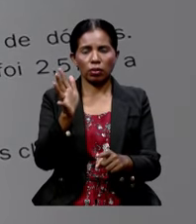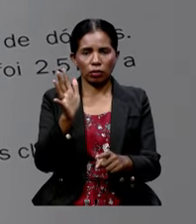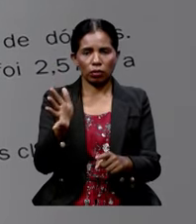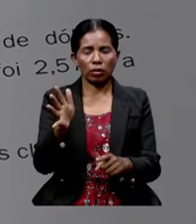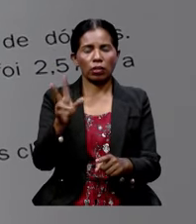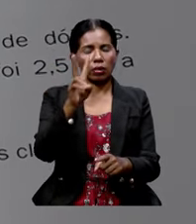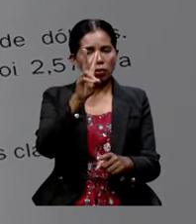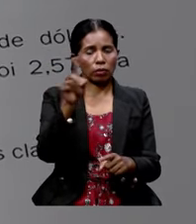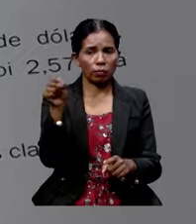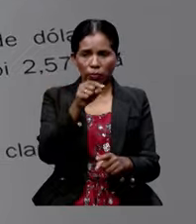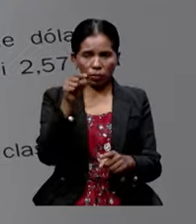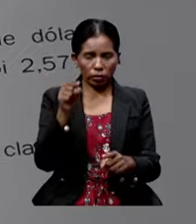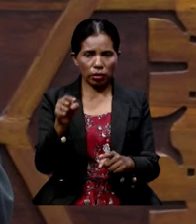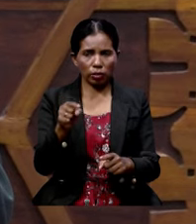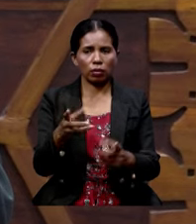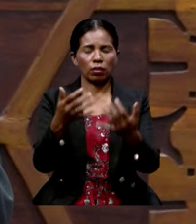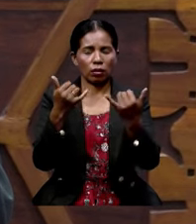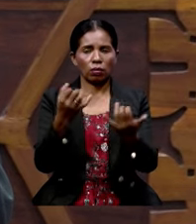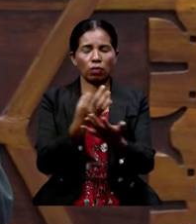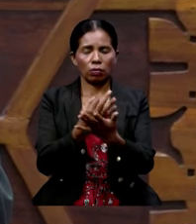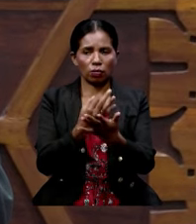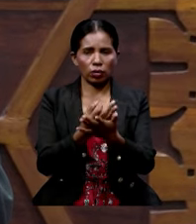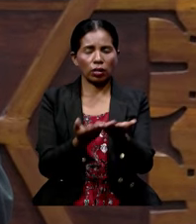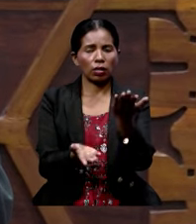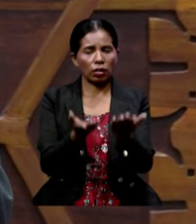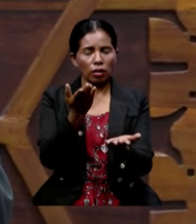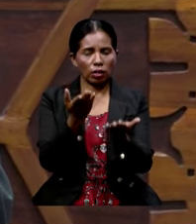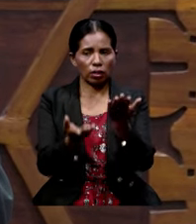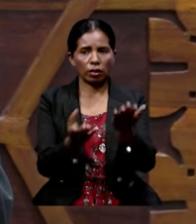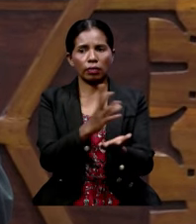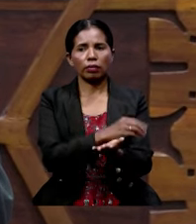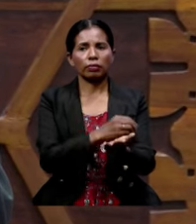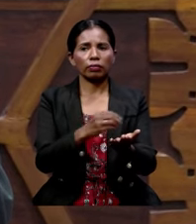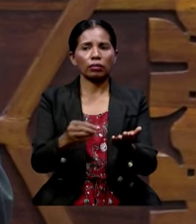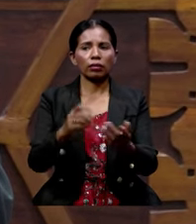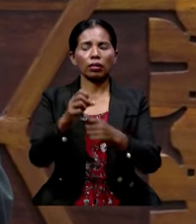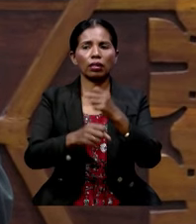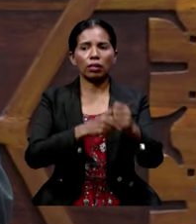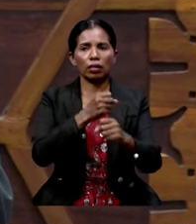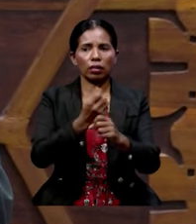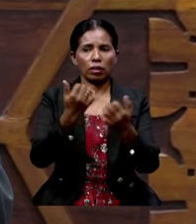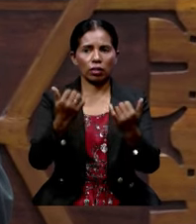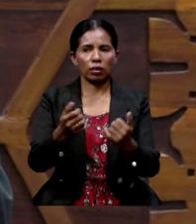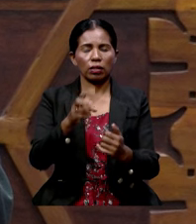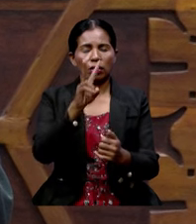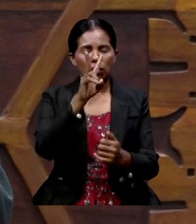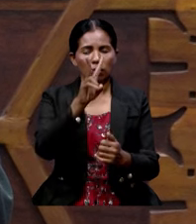2.52% enquanto rendimentos açúcar ou benchmark e a período né marca